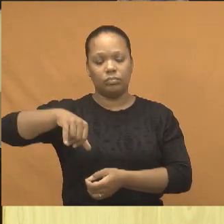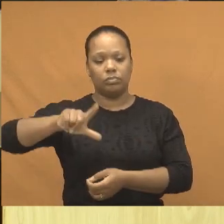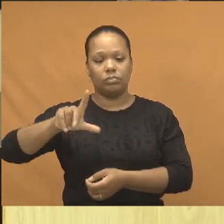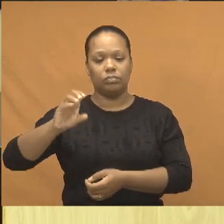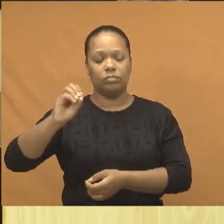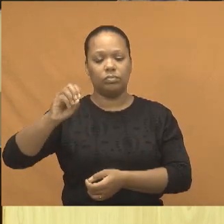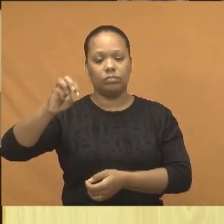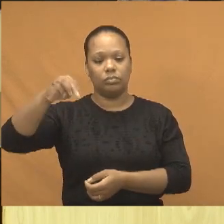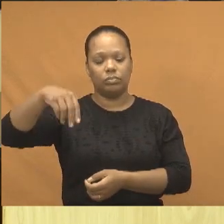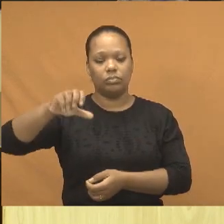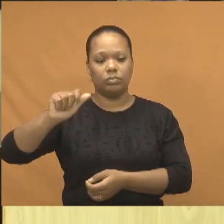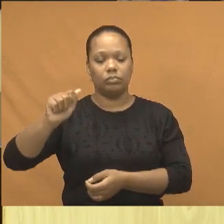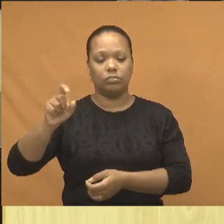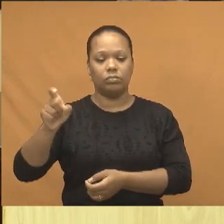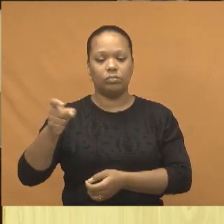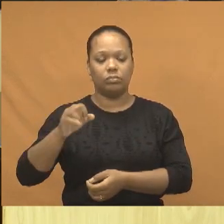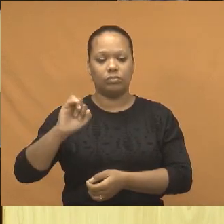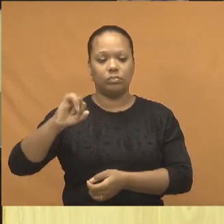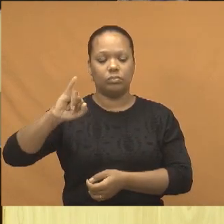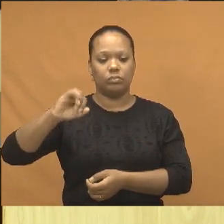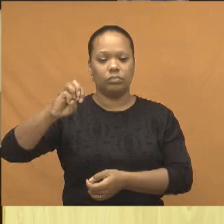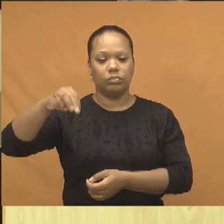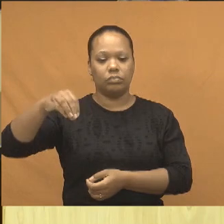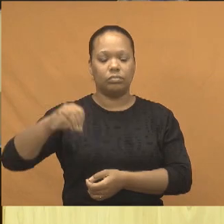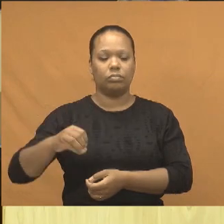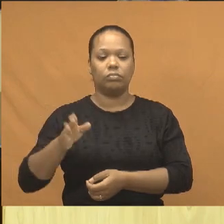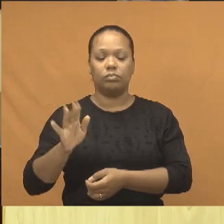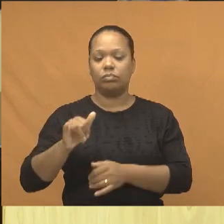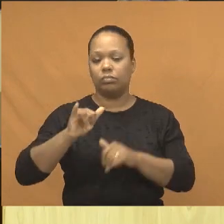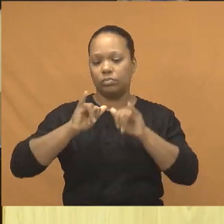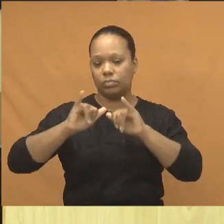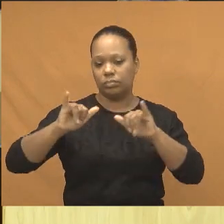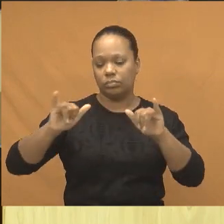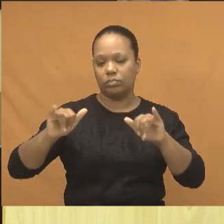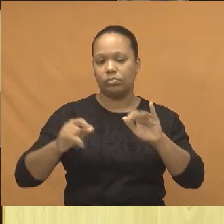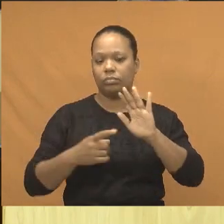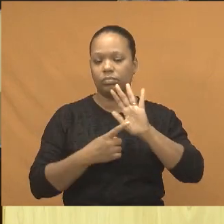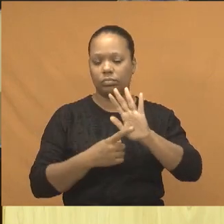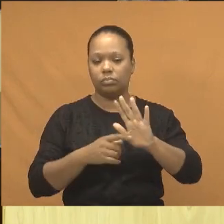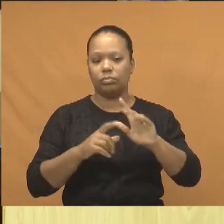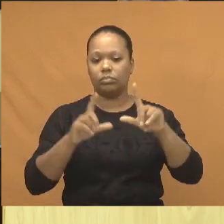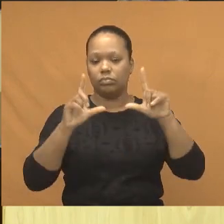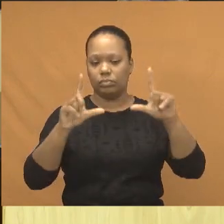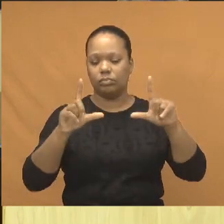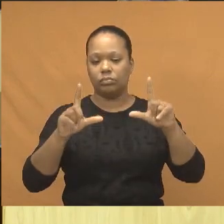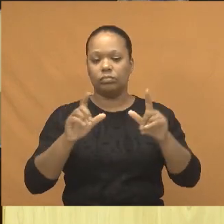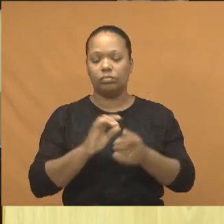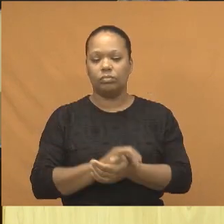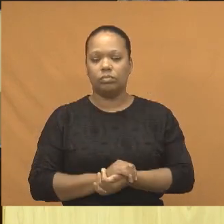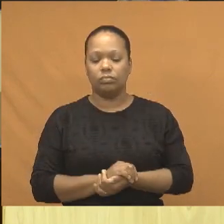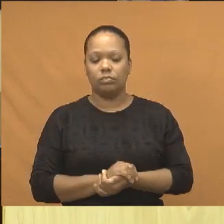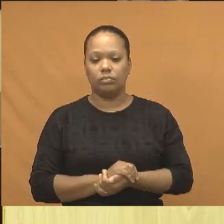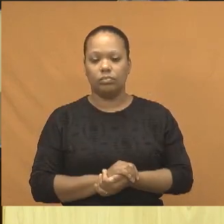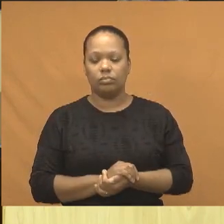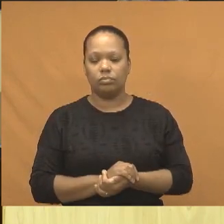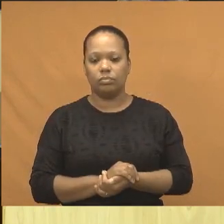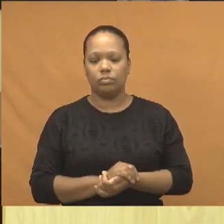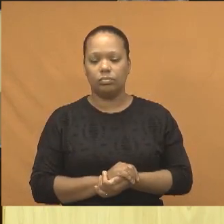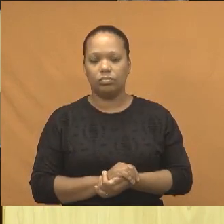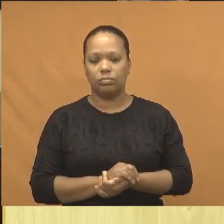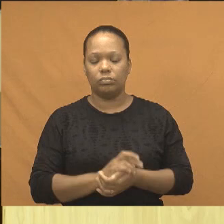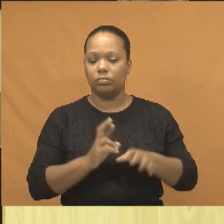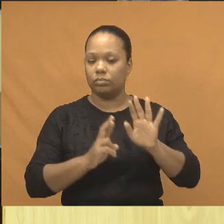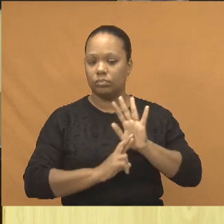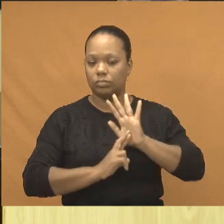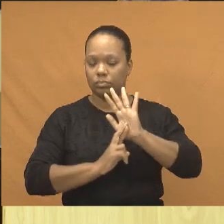Máximo, SP-077, conforme divulgado em placa afixada à margem da estrada. Desta forma, com a